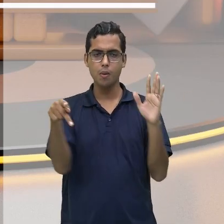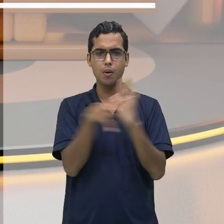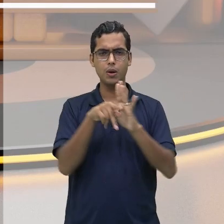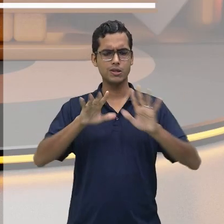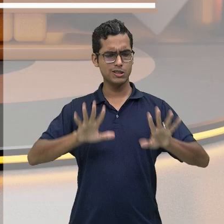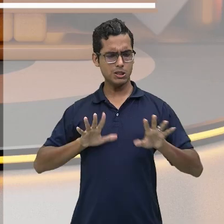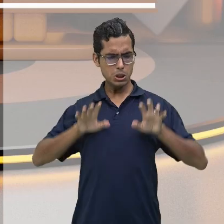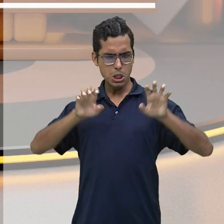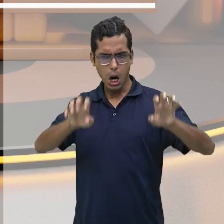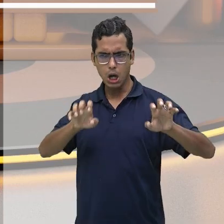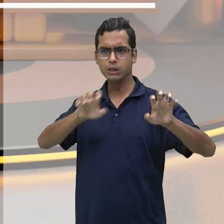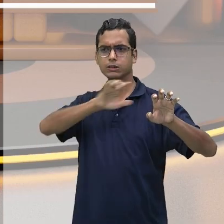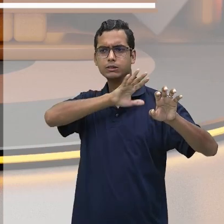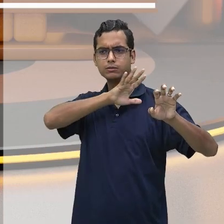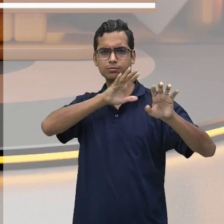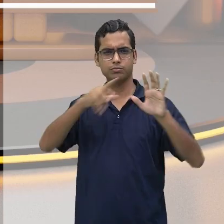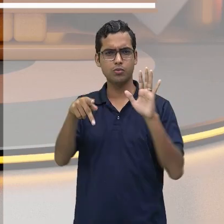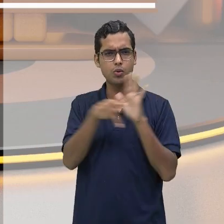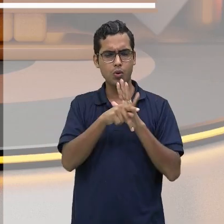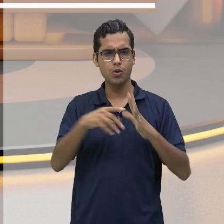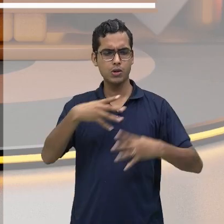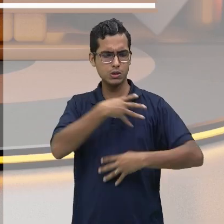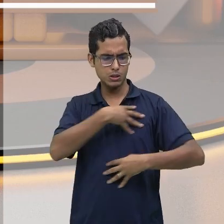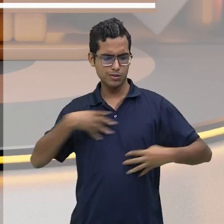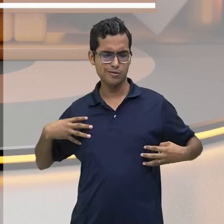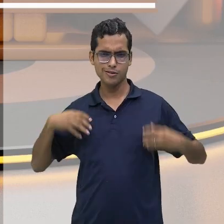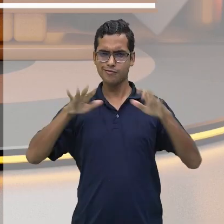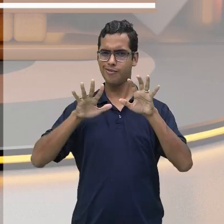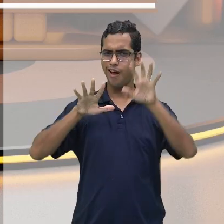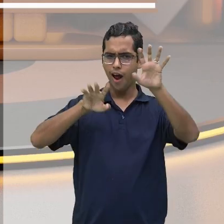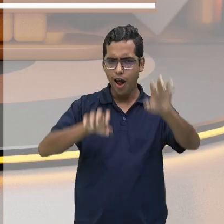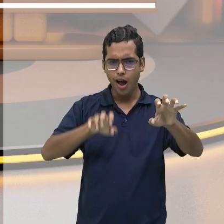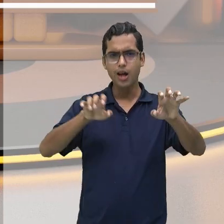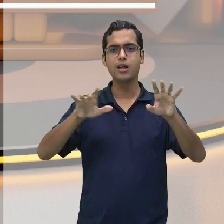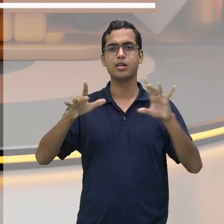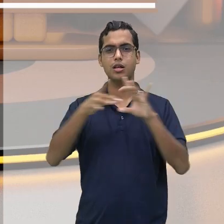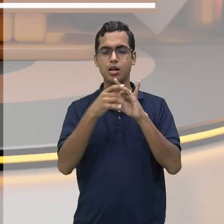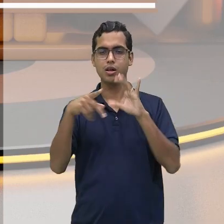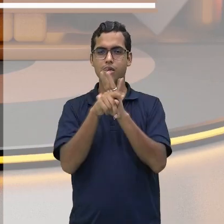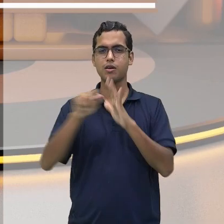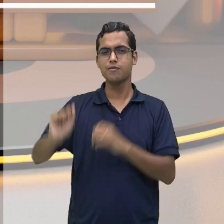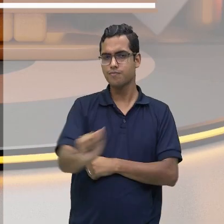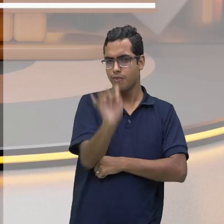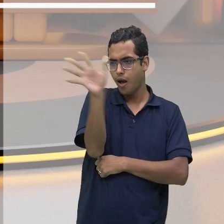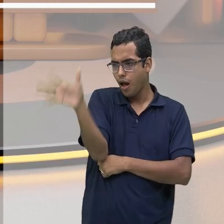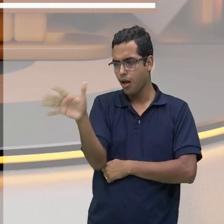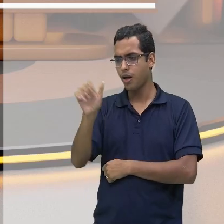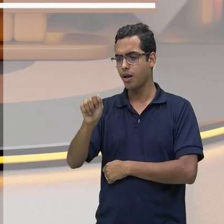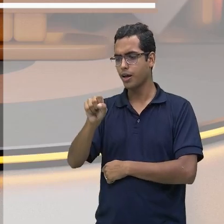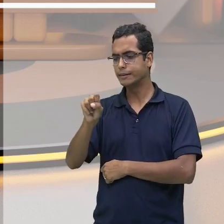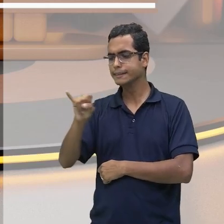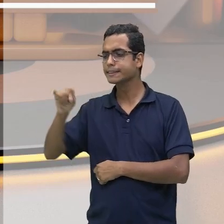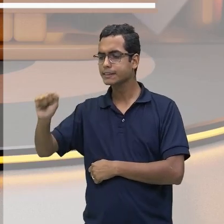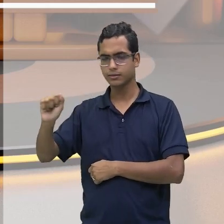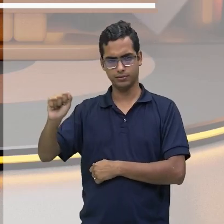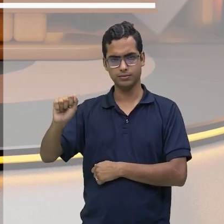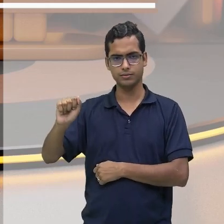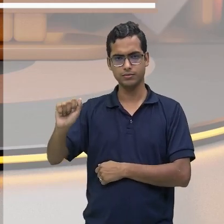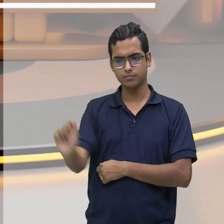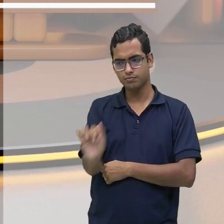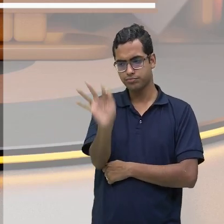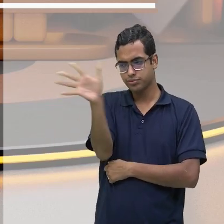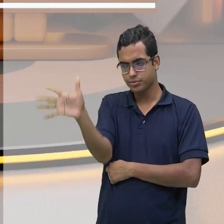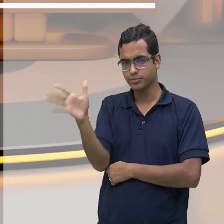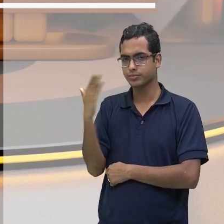porque estarão localizados no continente asiático. Então, gente, 4 países vão ter